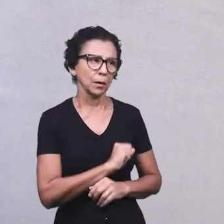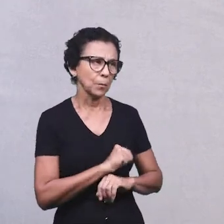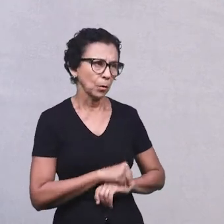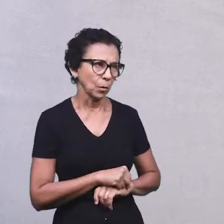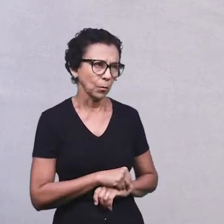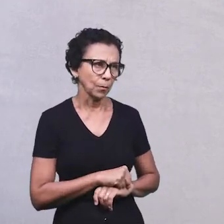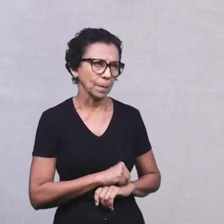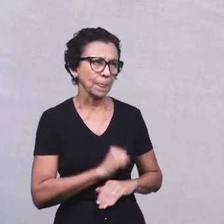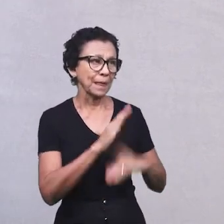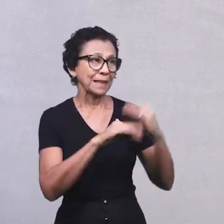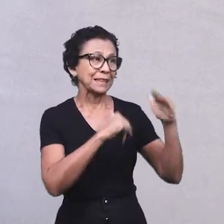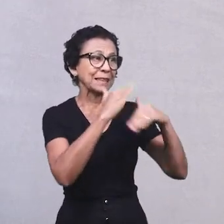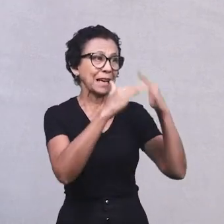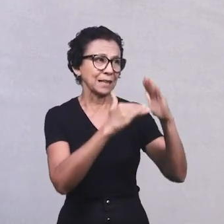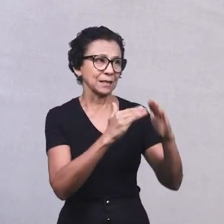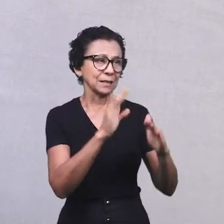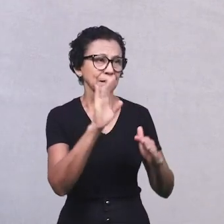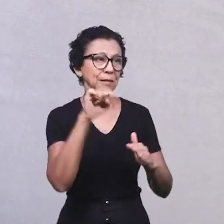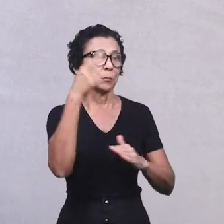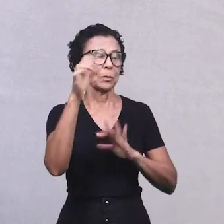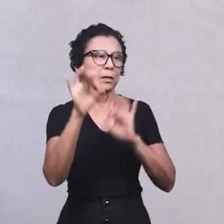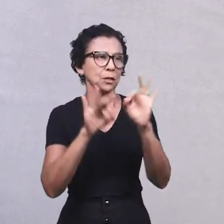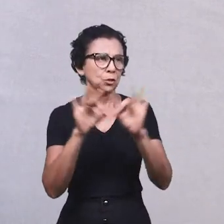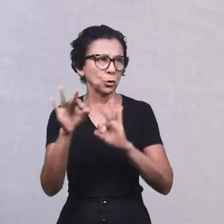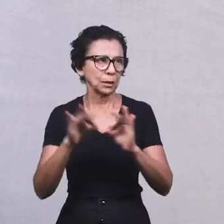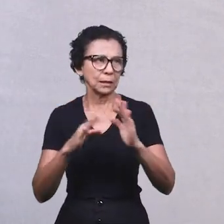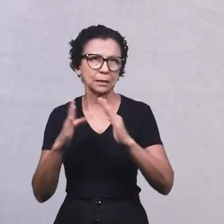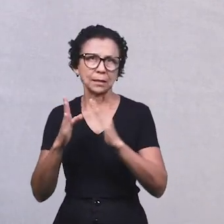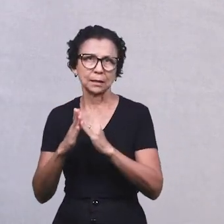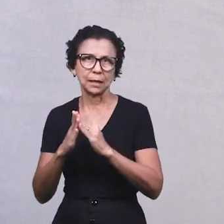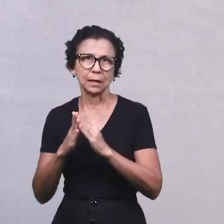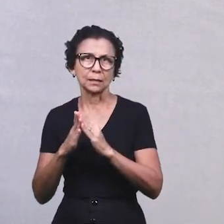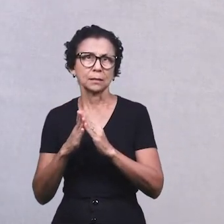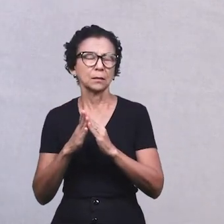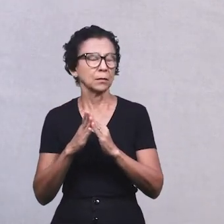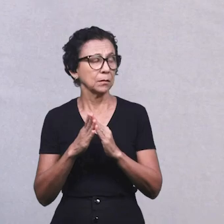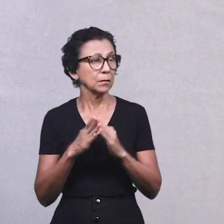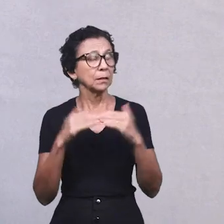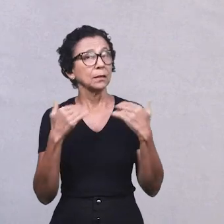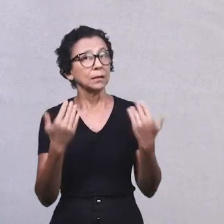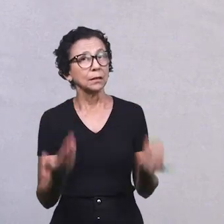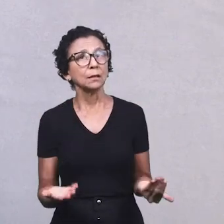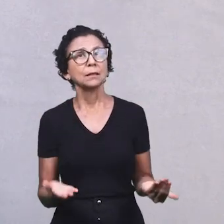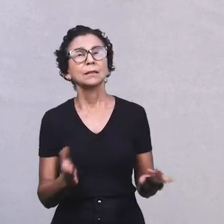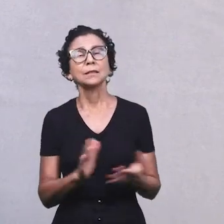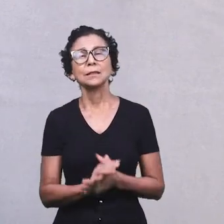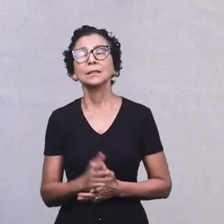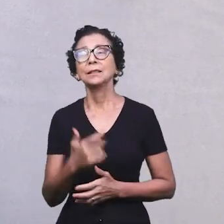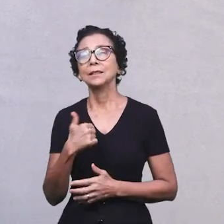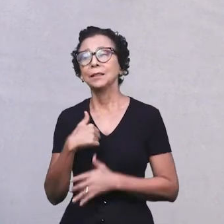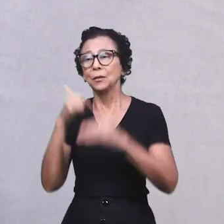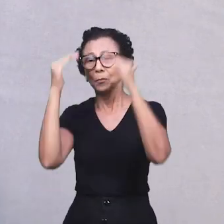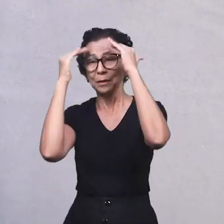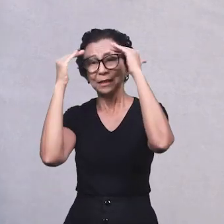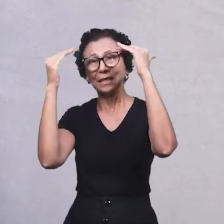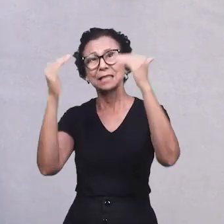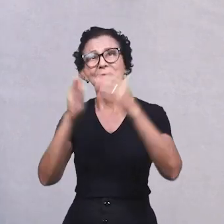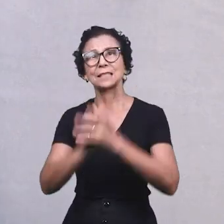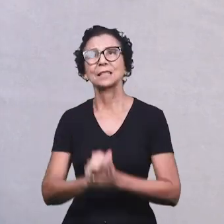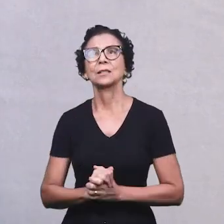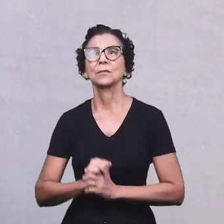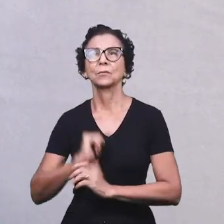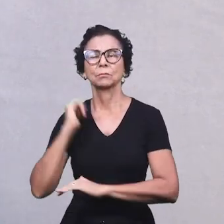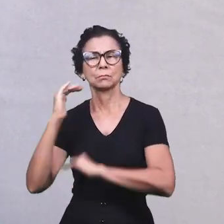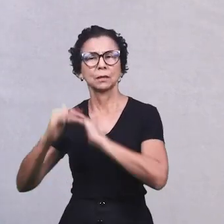amor, cresce primeiro, depois a gente organiza a casa. Se preocupa em crescer agora. E foi isso que eu fui obedecendo muito